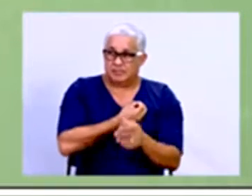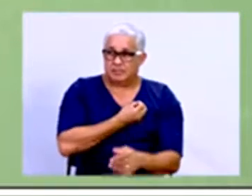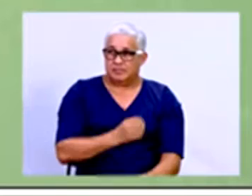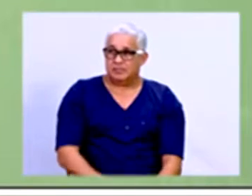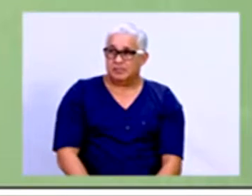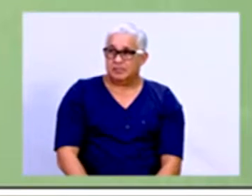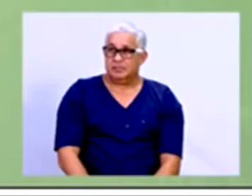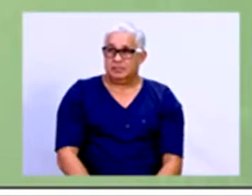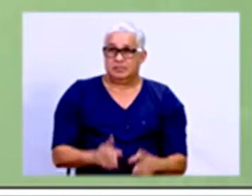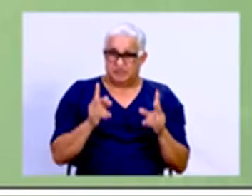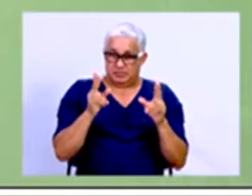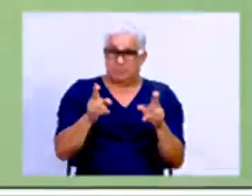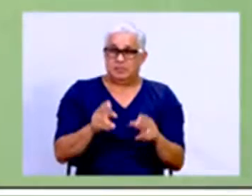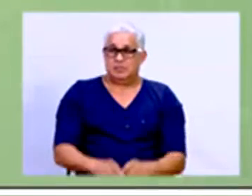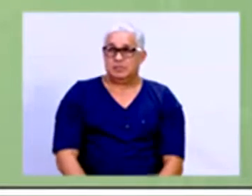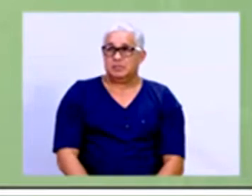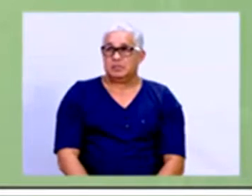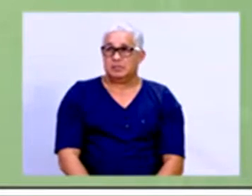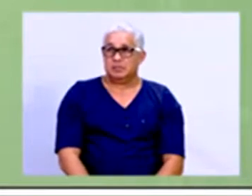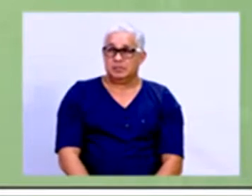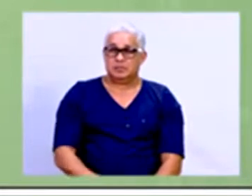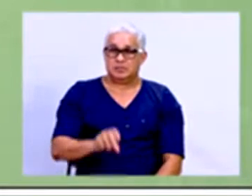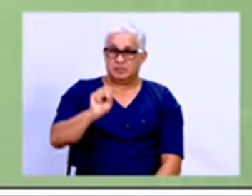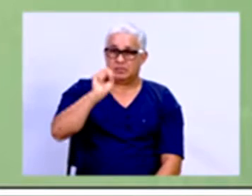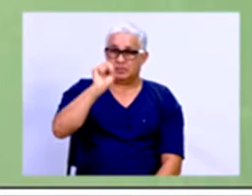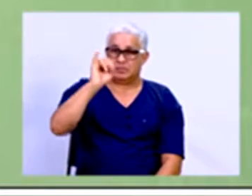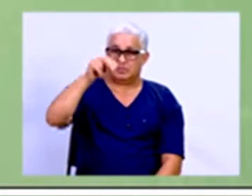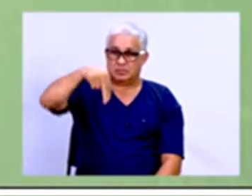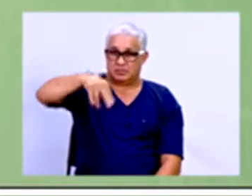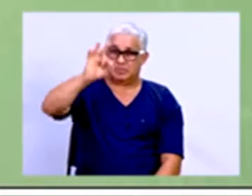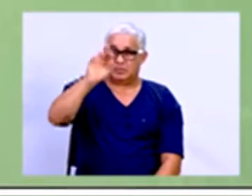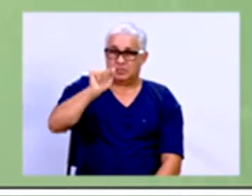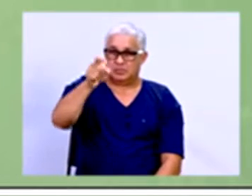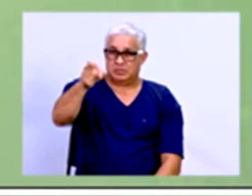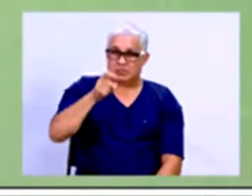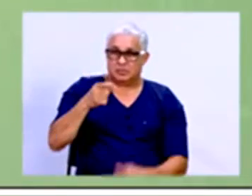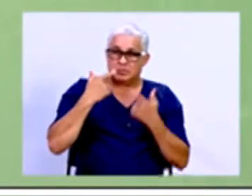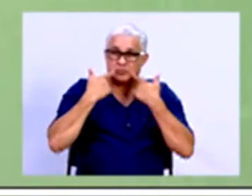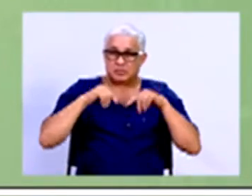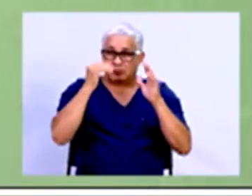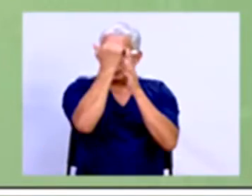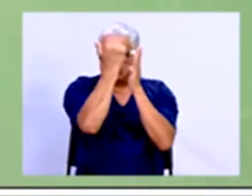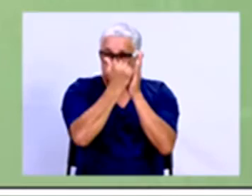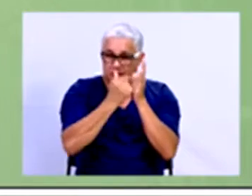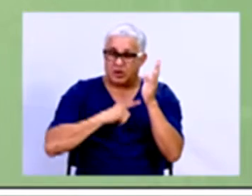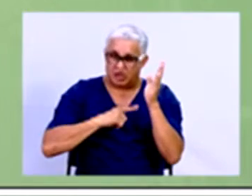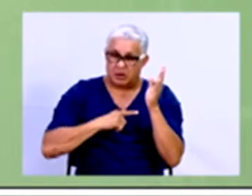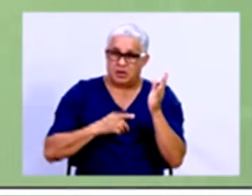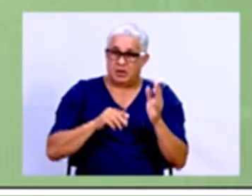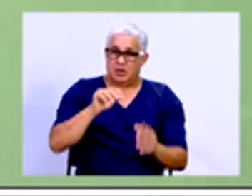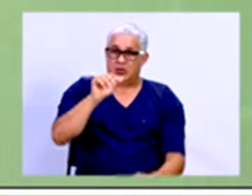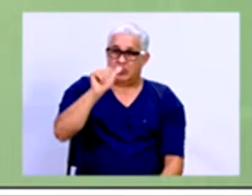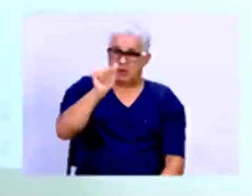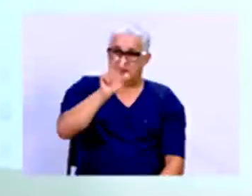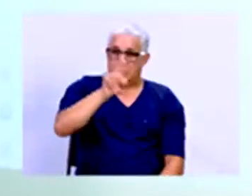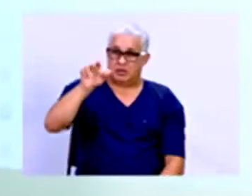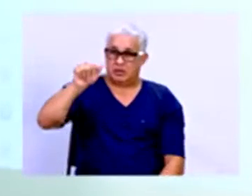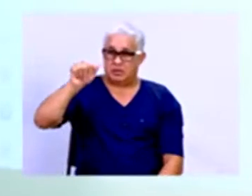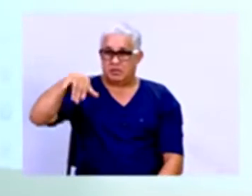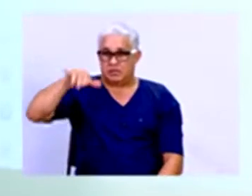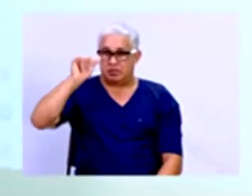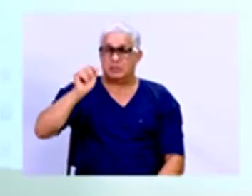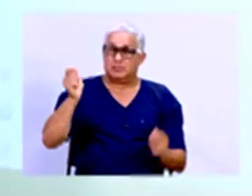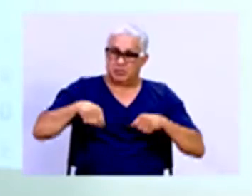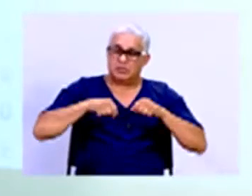Bom, então basicamente sobre sintaxe de linguagem de programação, nós temos isso. Né? O array ele serve também para a gente